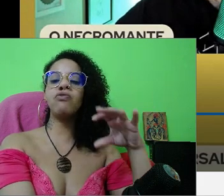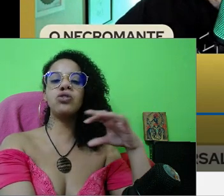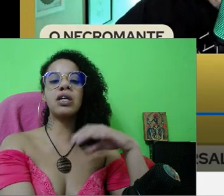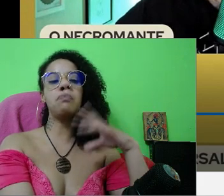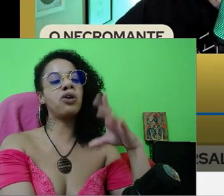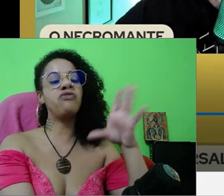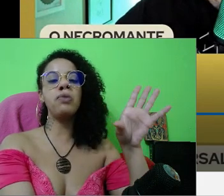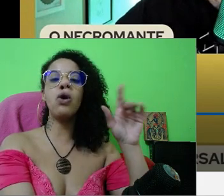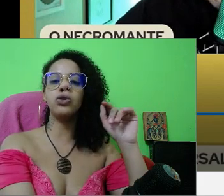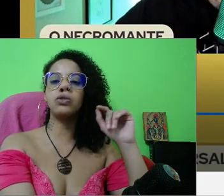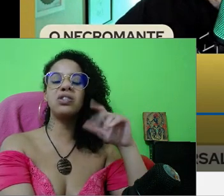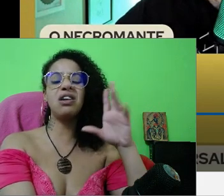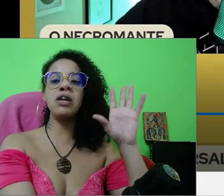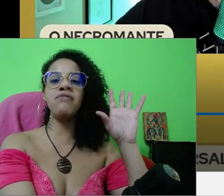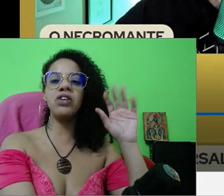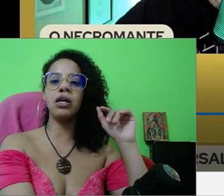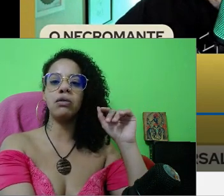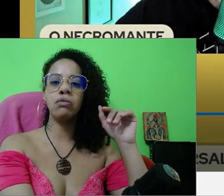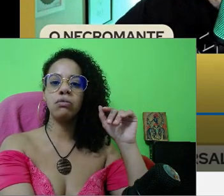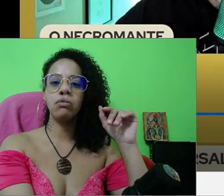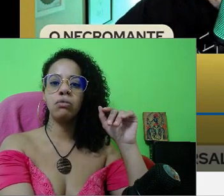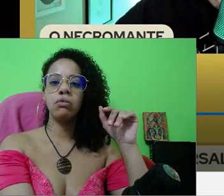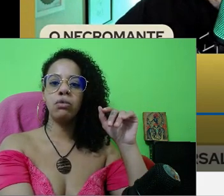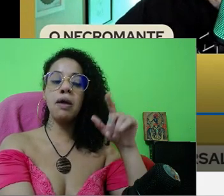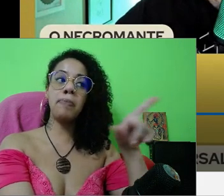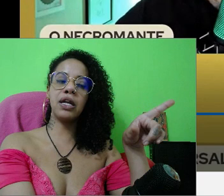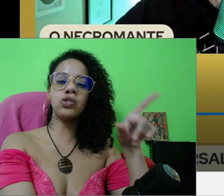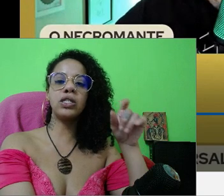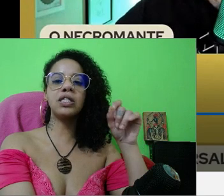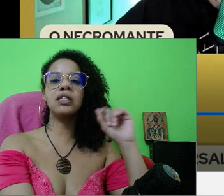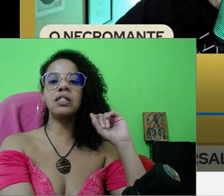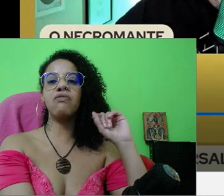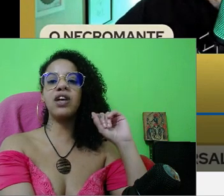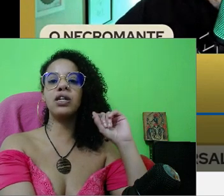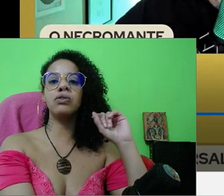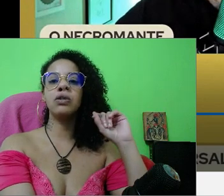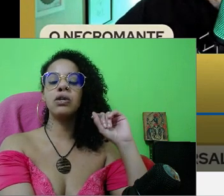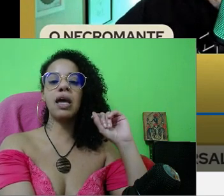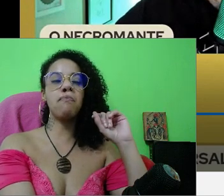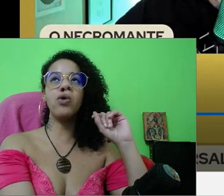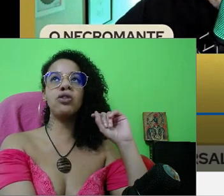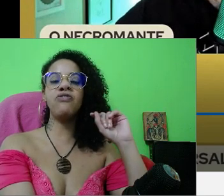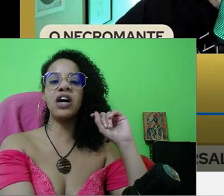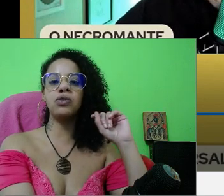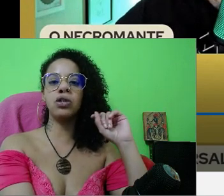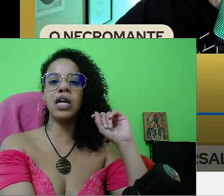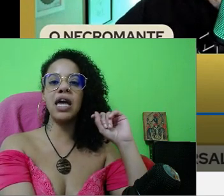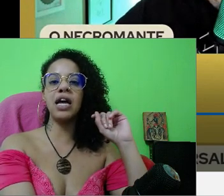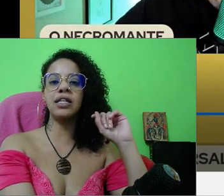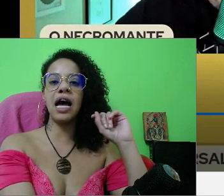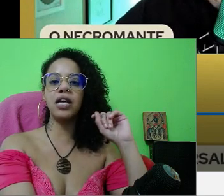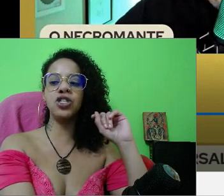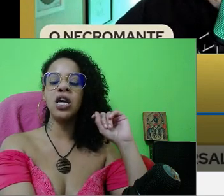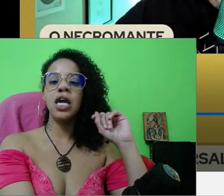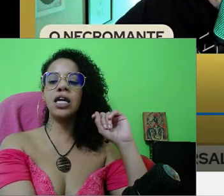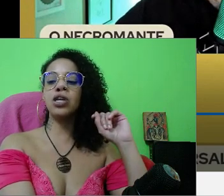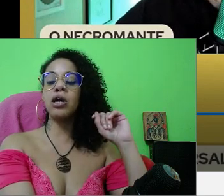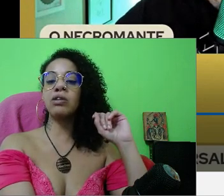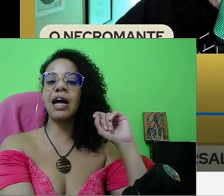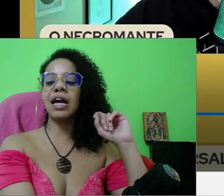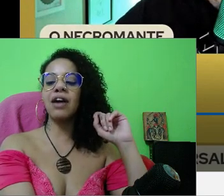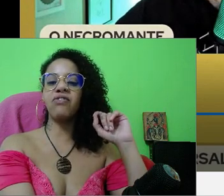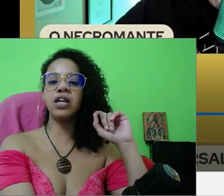e eu estou vindo aqui porque eu vi meu rosto senão eu nem viria e pelas coisas que vocês estão falando que é muito fácil ignorar a realidade